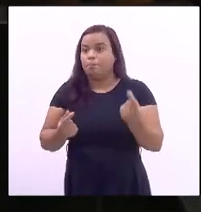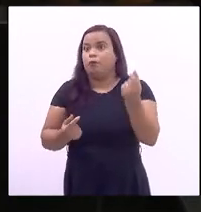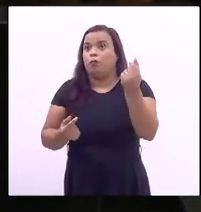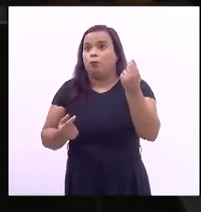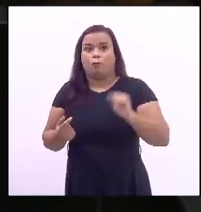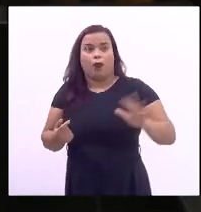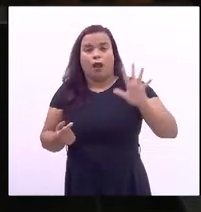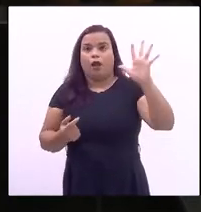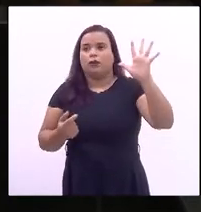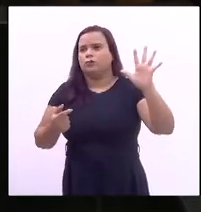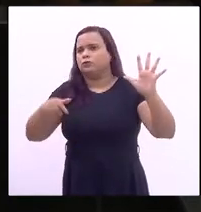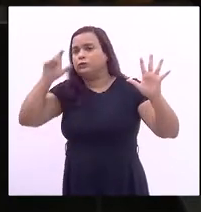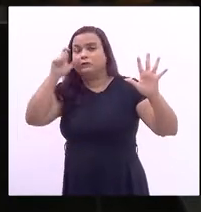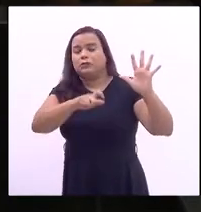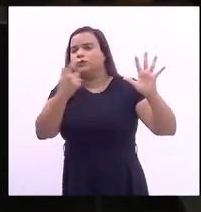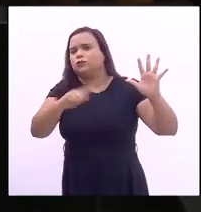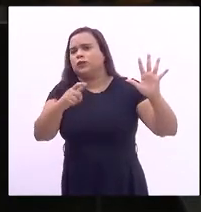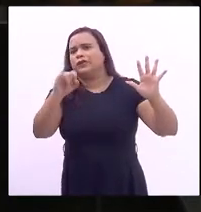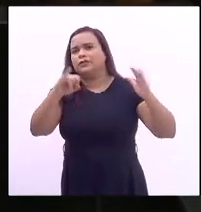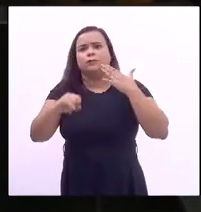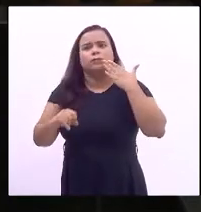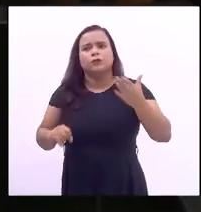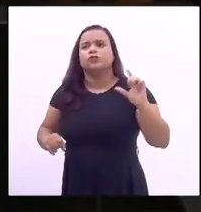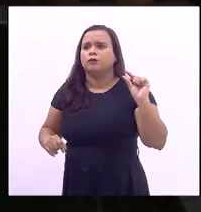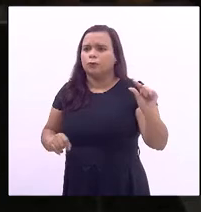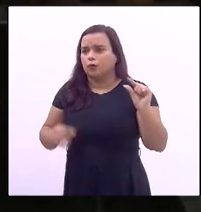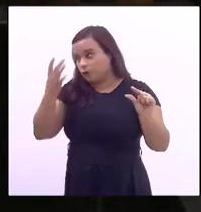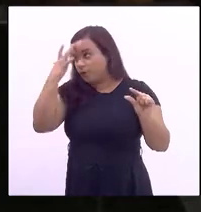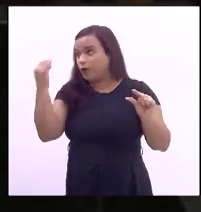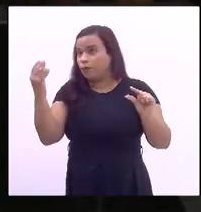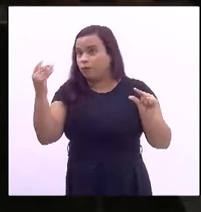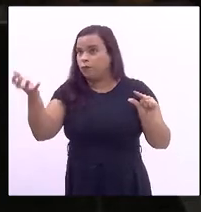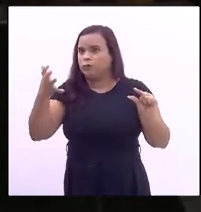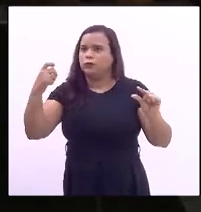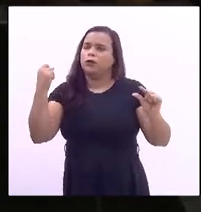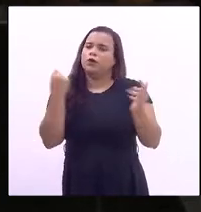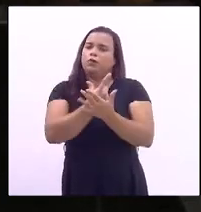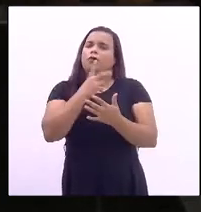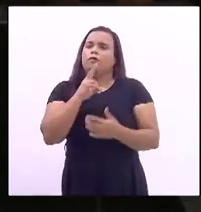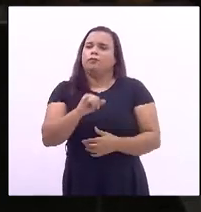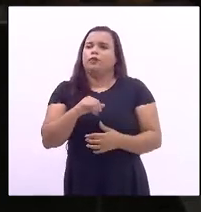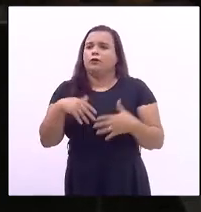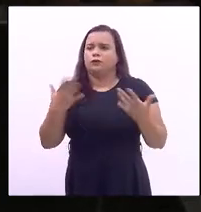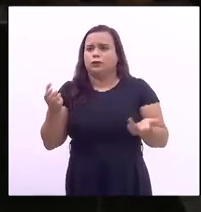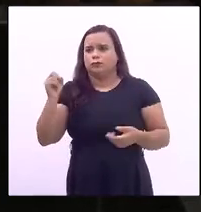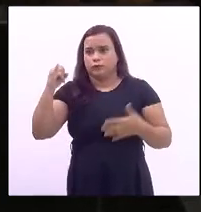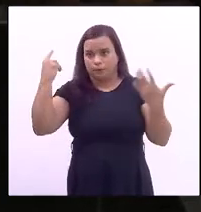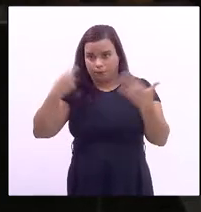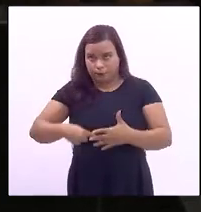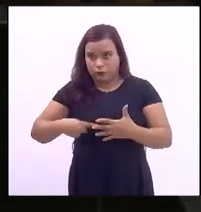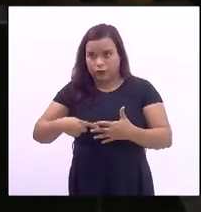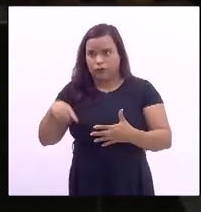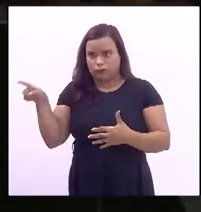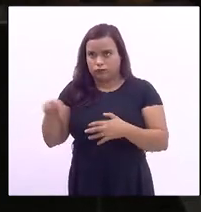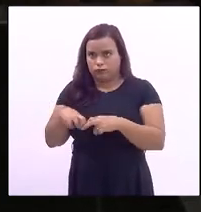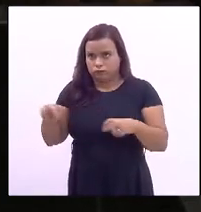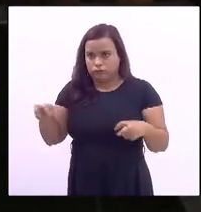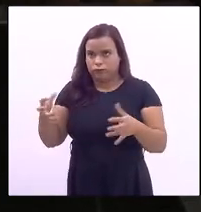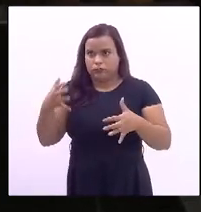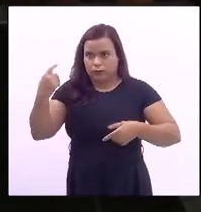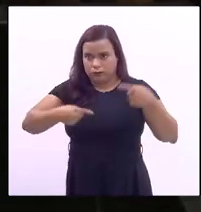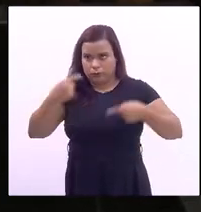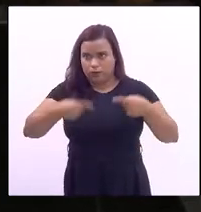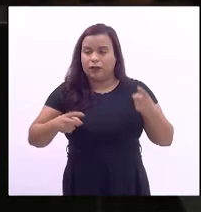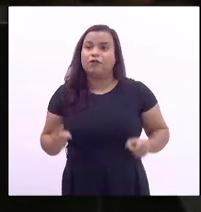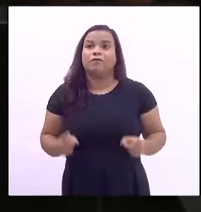pedir pouco muita gente vai querer comprar aquilo que ele está oferecendo Então se o PSOL tiver disposto a